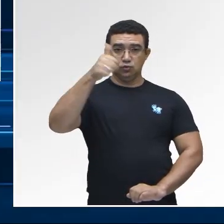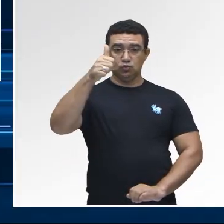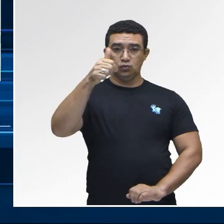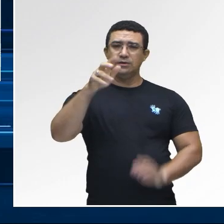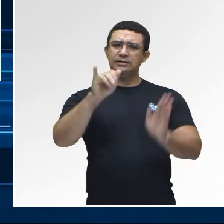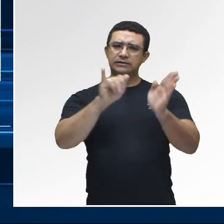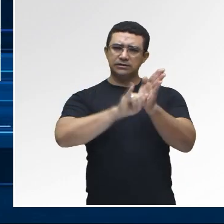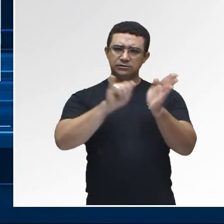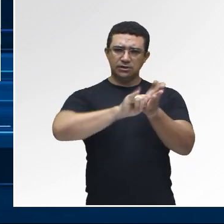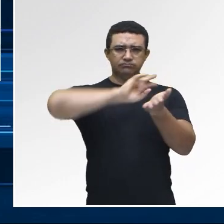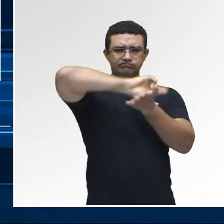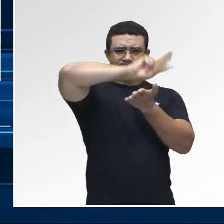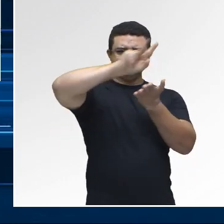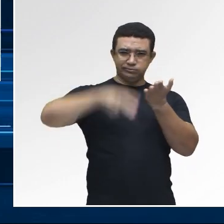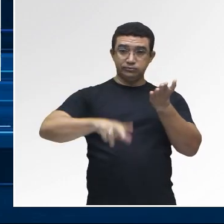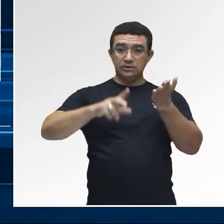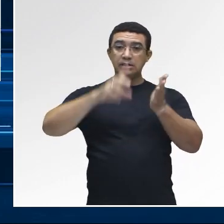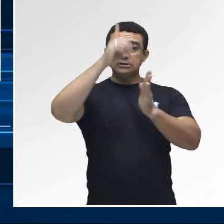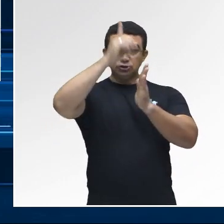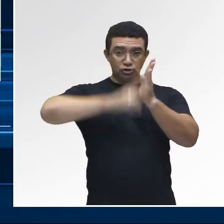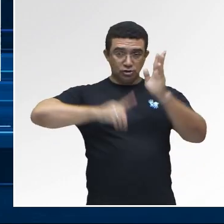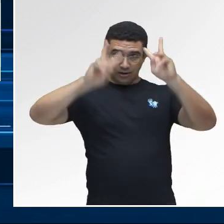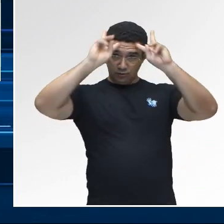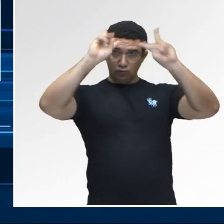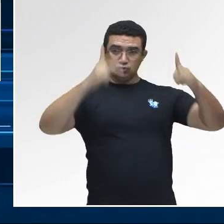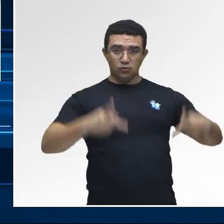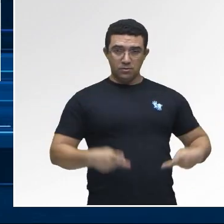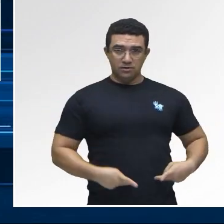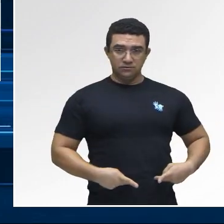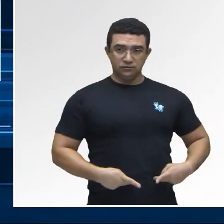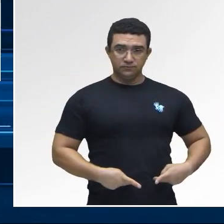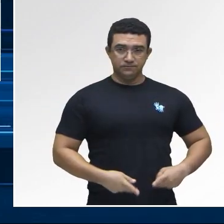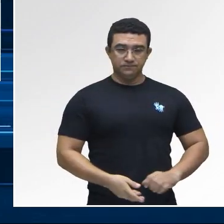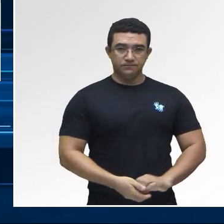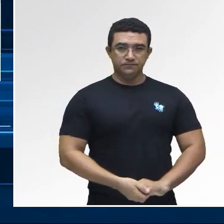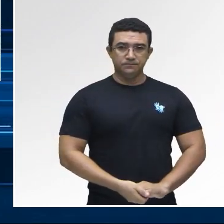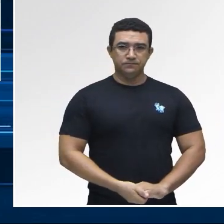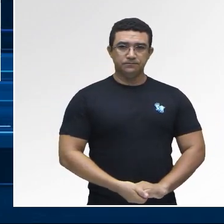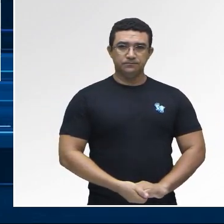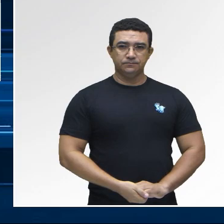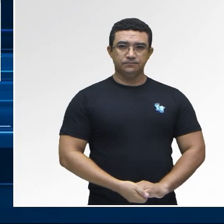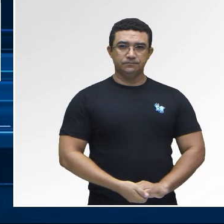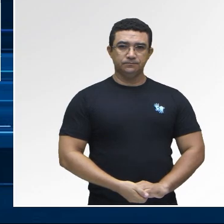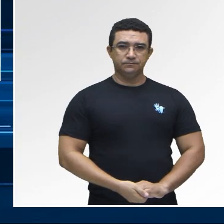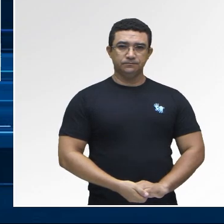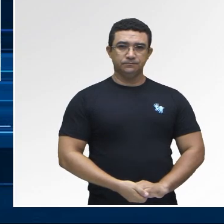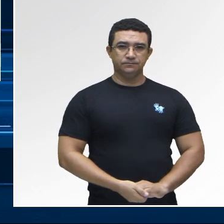Unidade 1. Identidades, diversidades e direitos humanos.